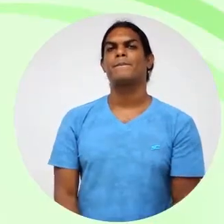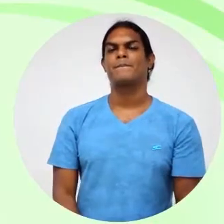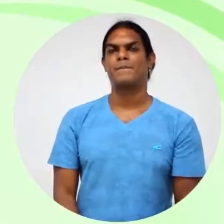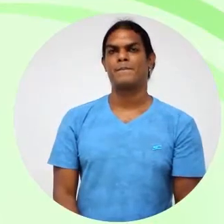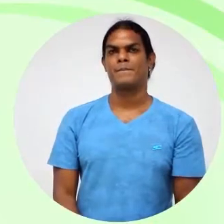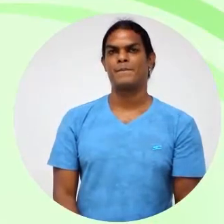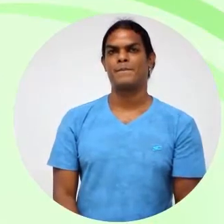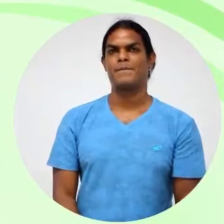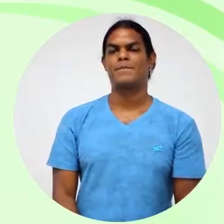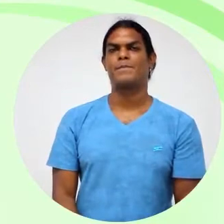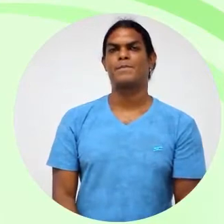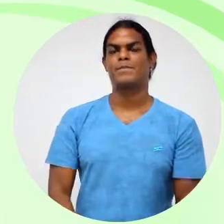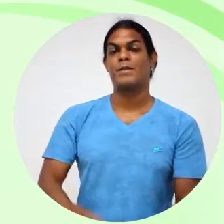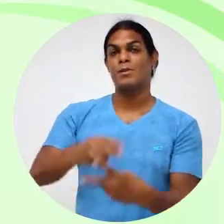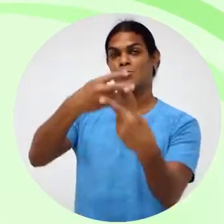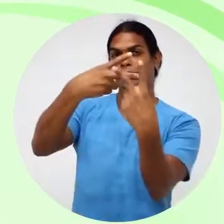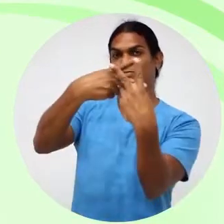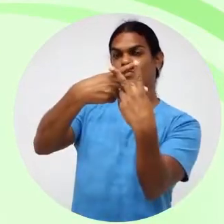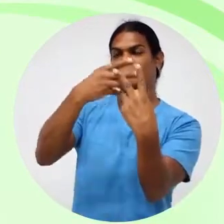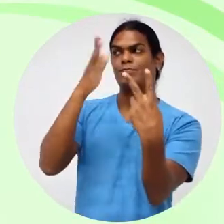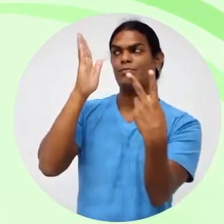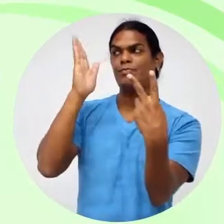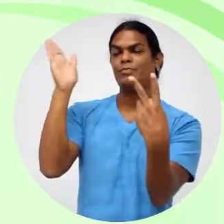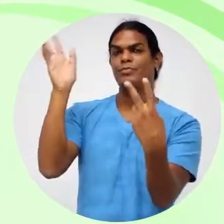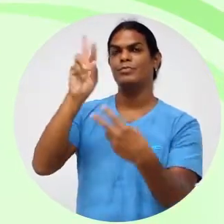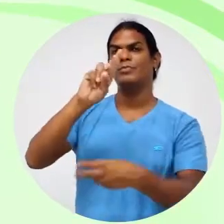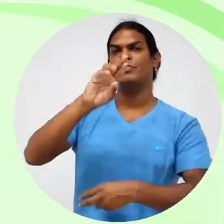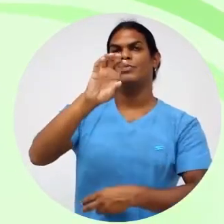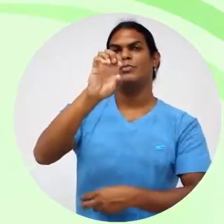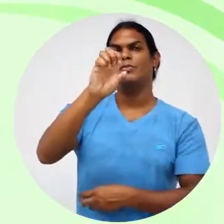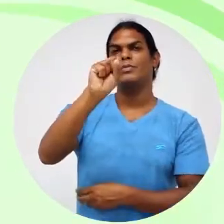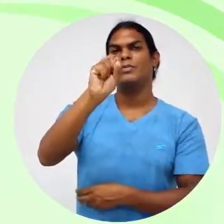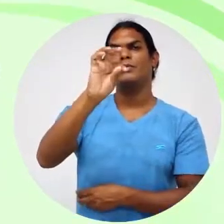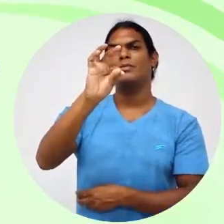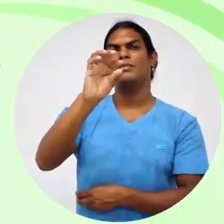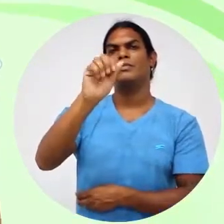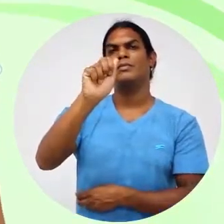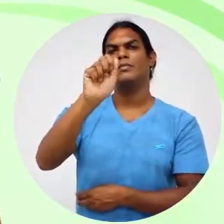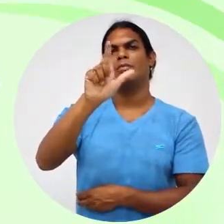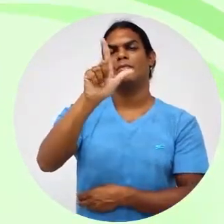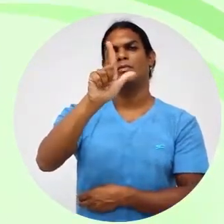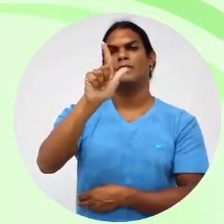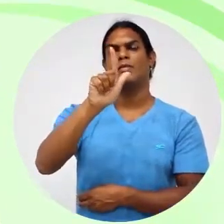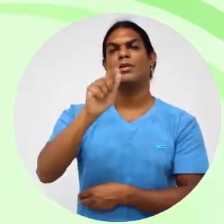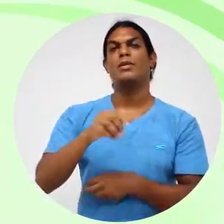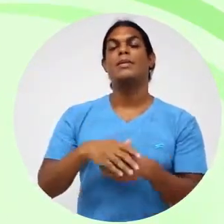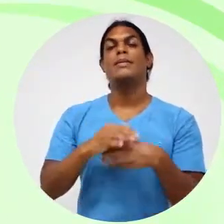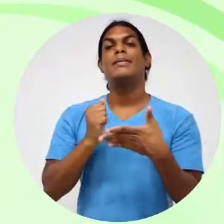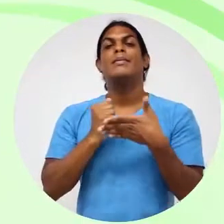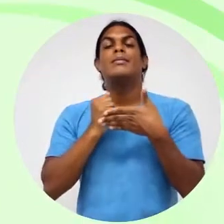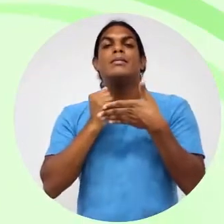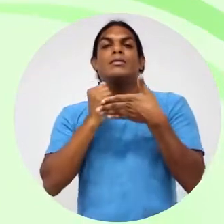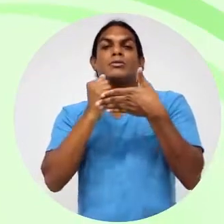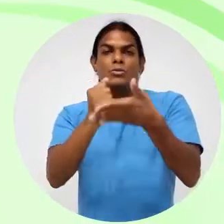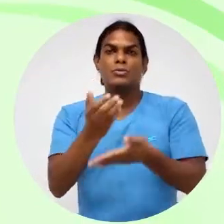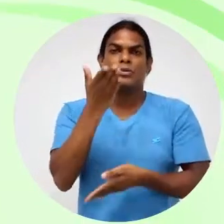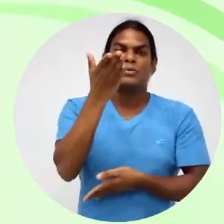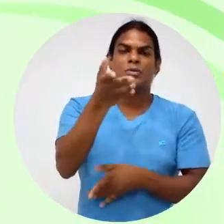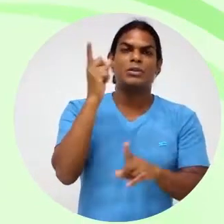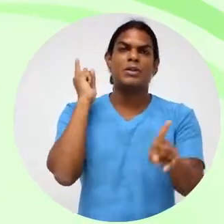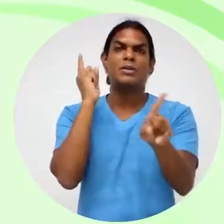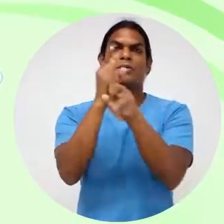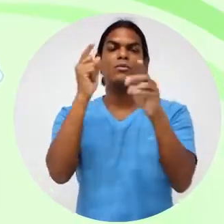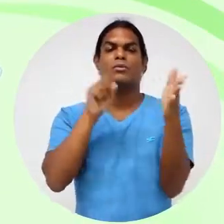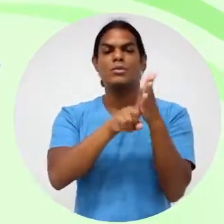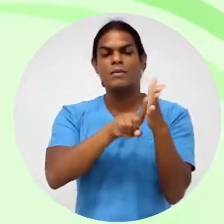hashtag é um ponto que vai direcionar as pesquisas para determinado termo. Então, por exemplo, se